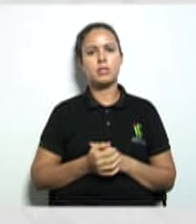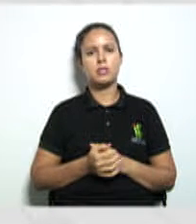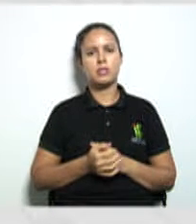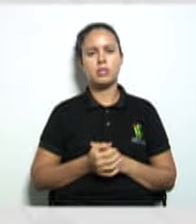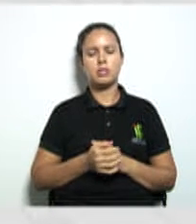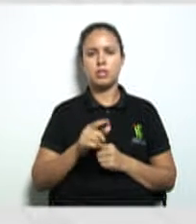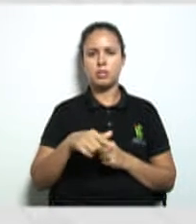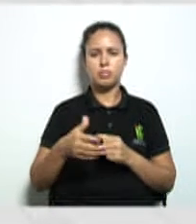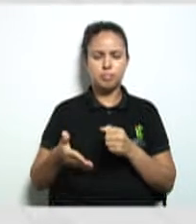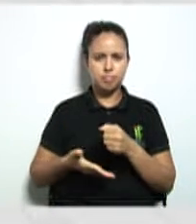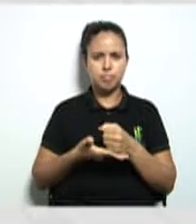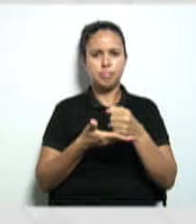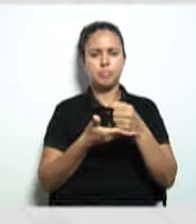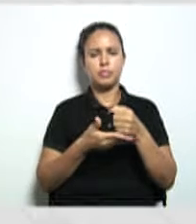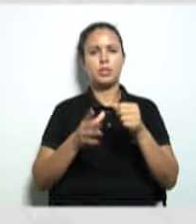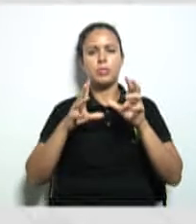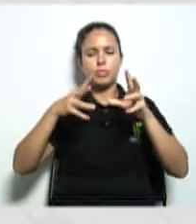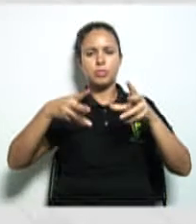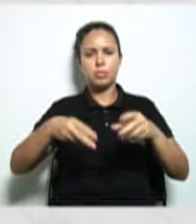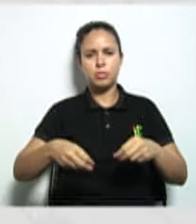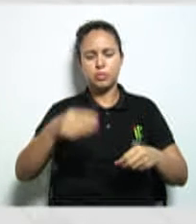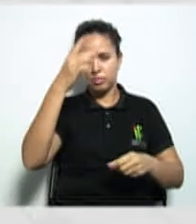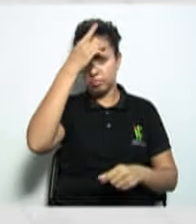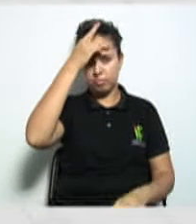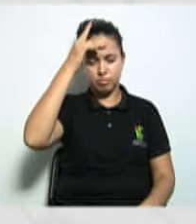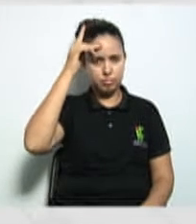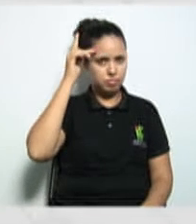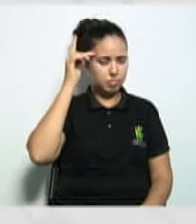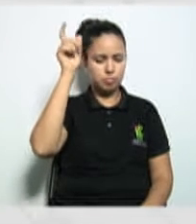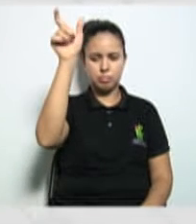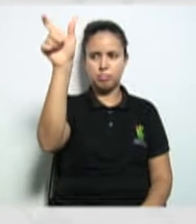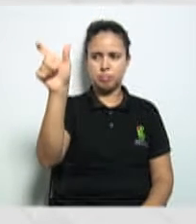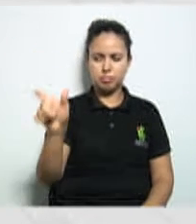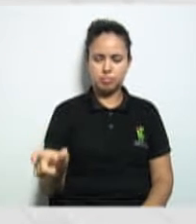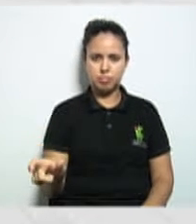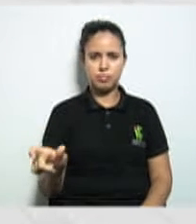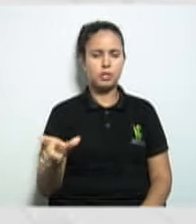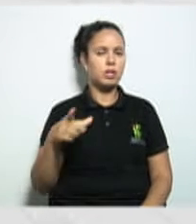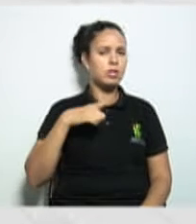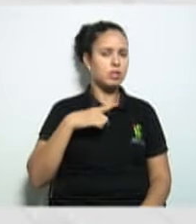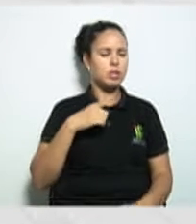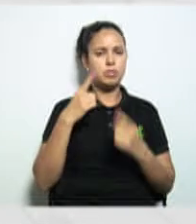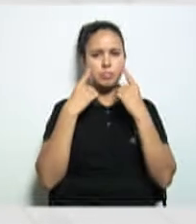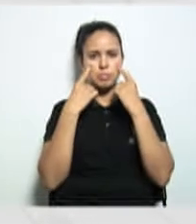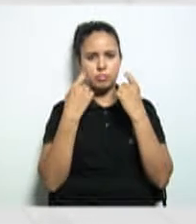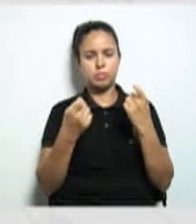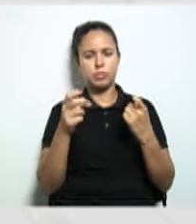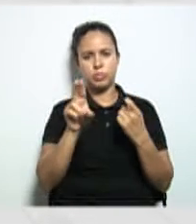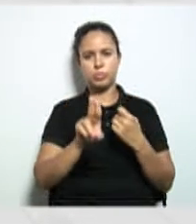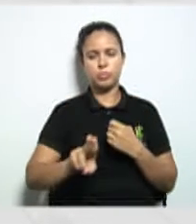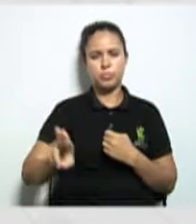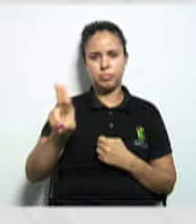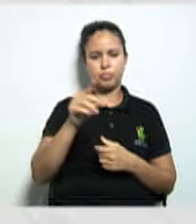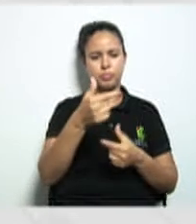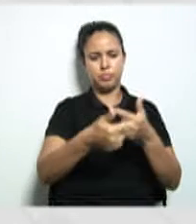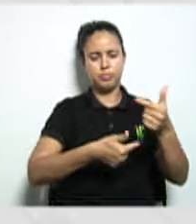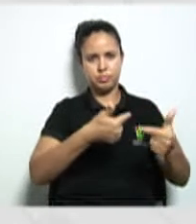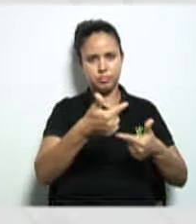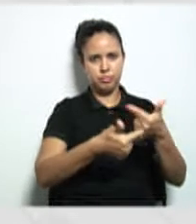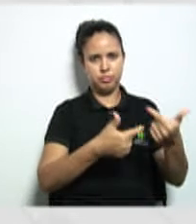tem por base o quê? Que toda pessoa que tem interesse em utilizar o serviço da